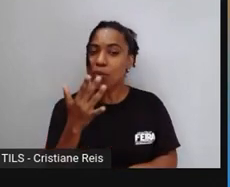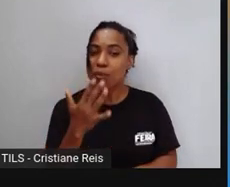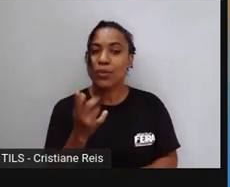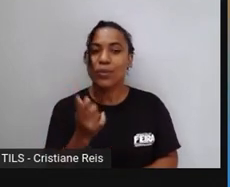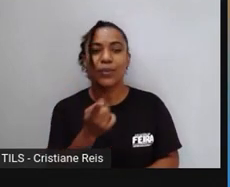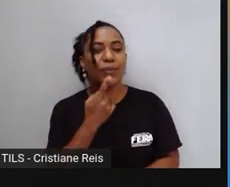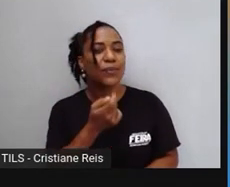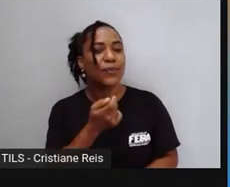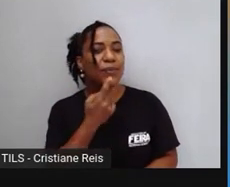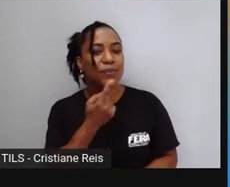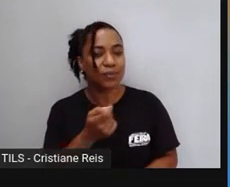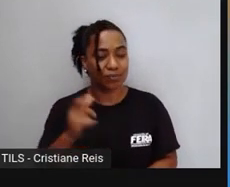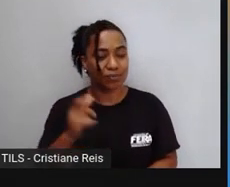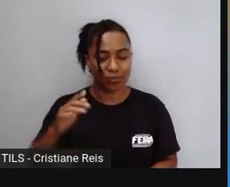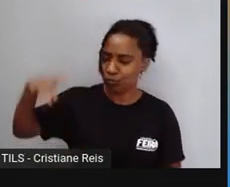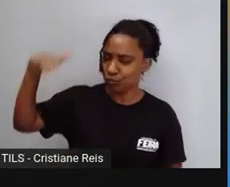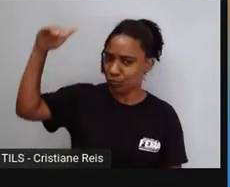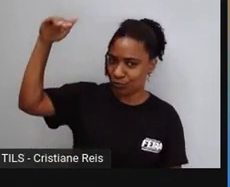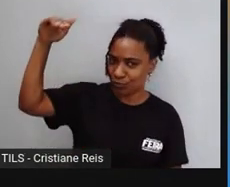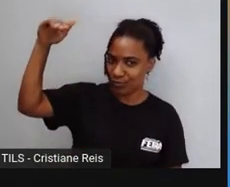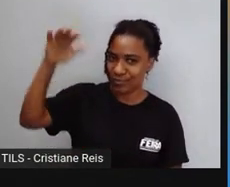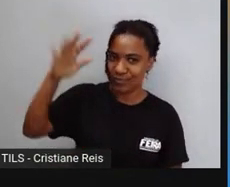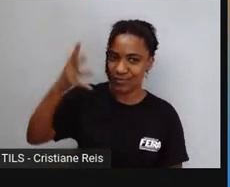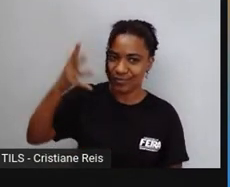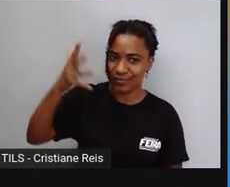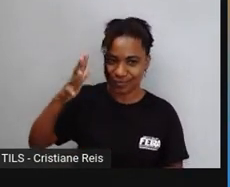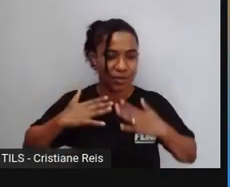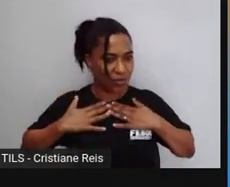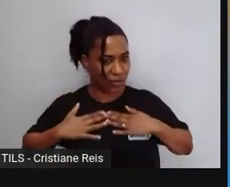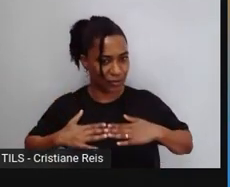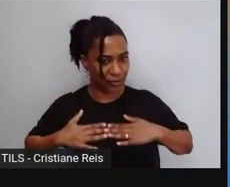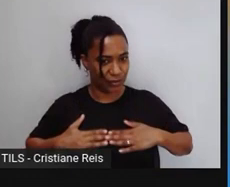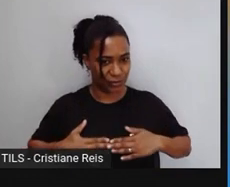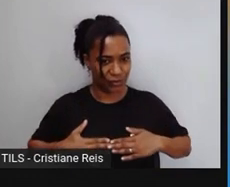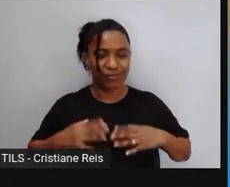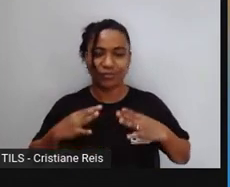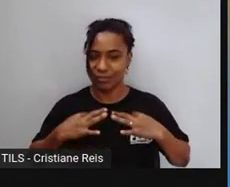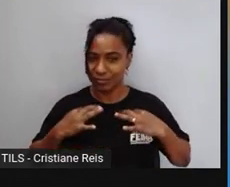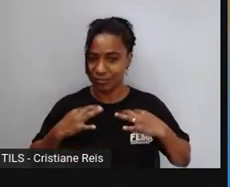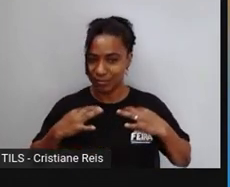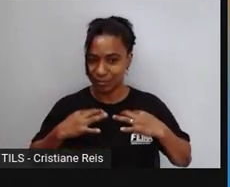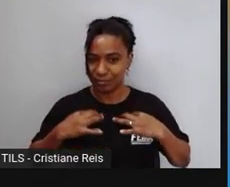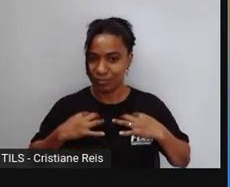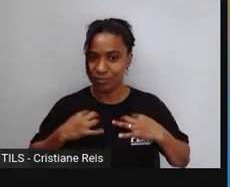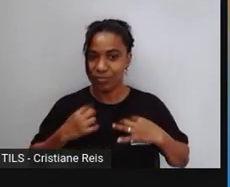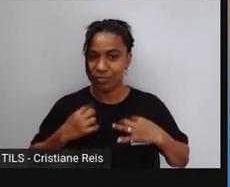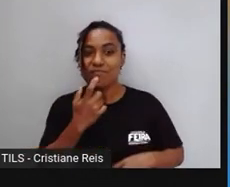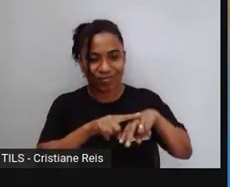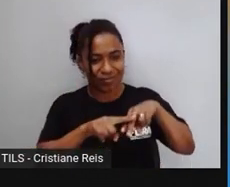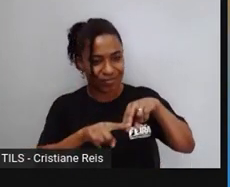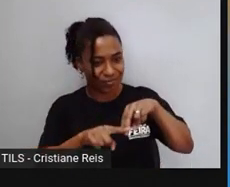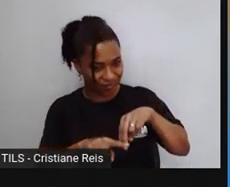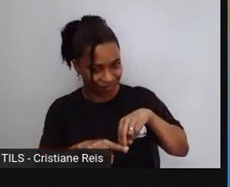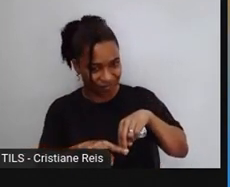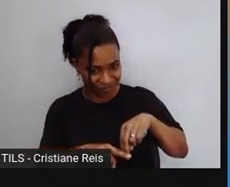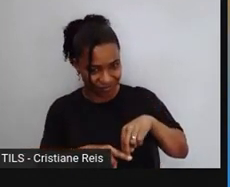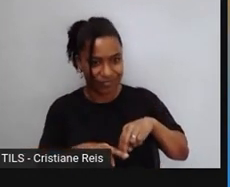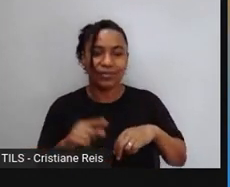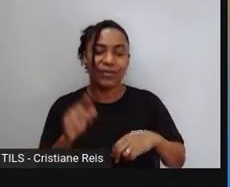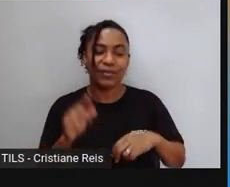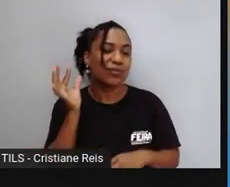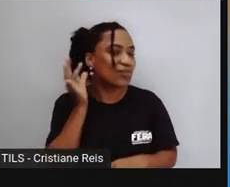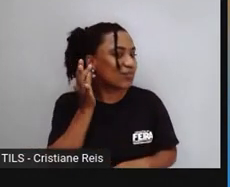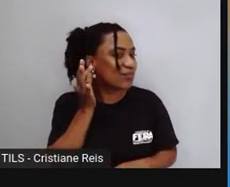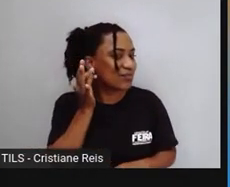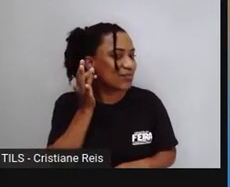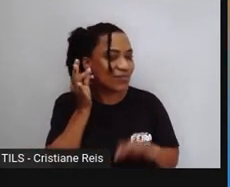média. Hoje estou vestindo uma blusa vermelha com calças jeans e um brinco também